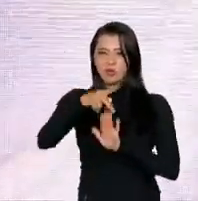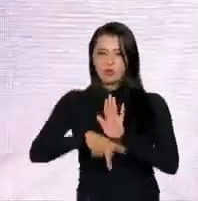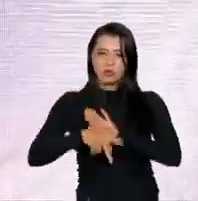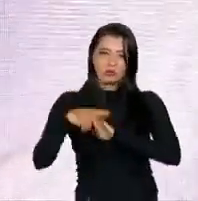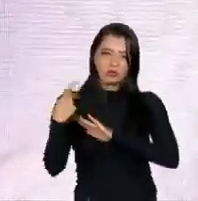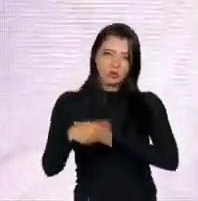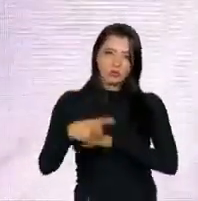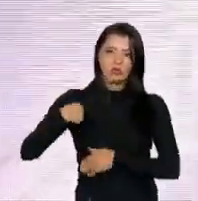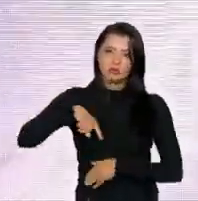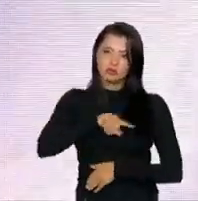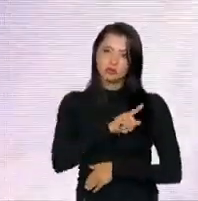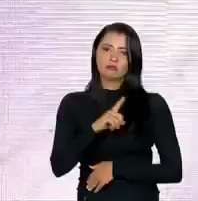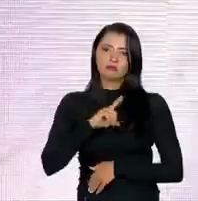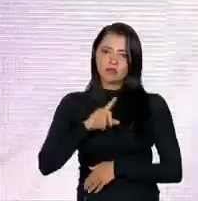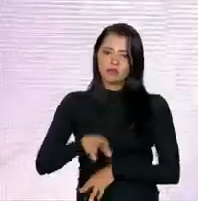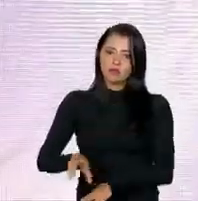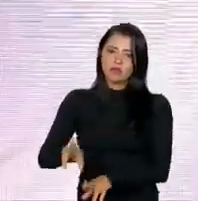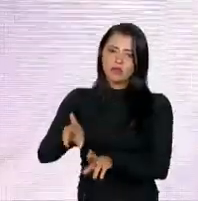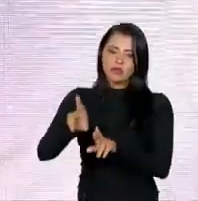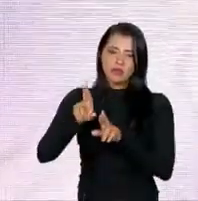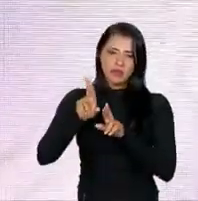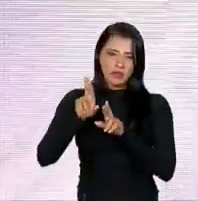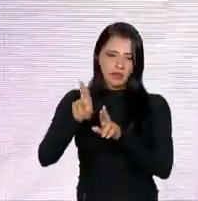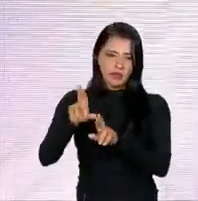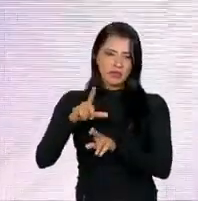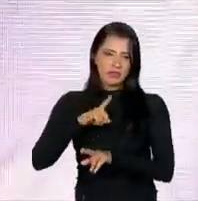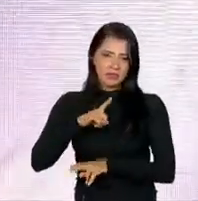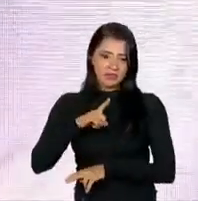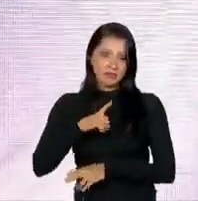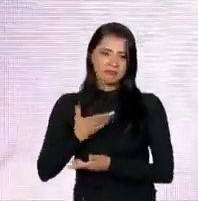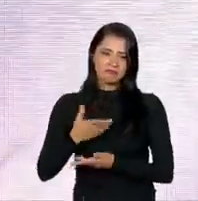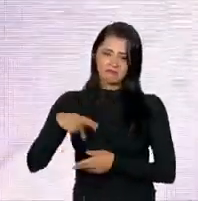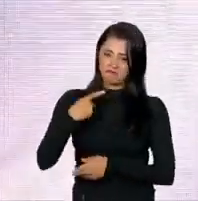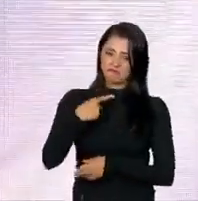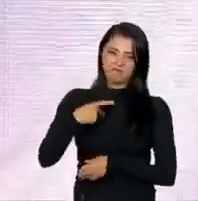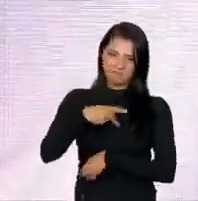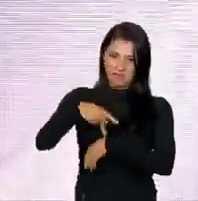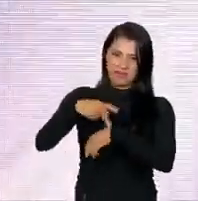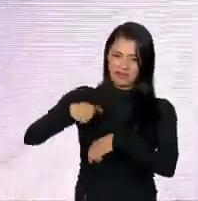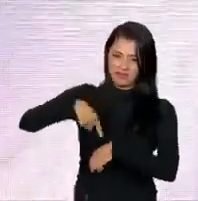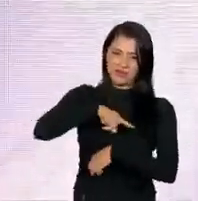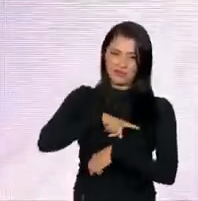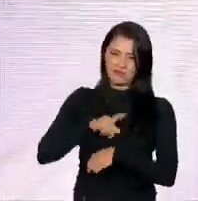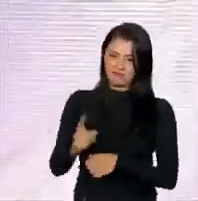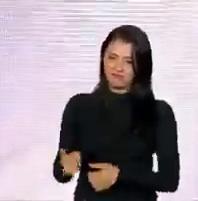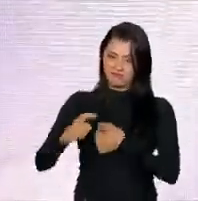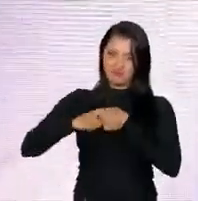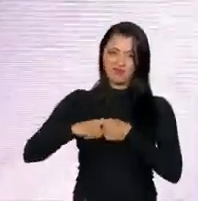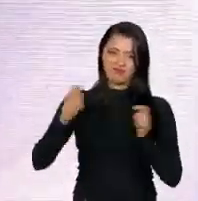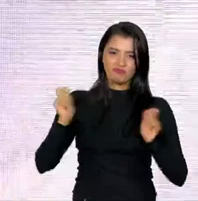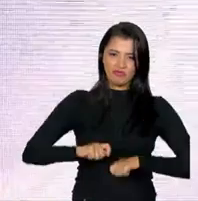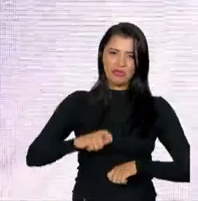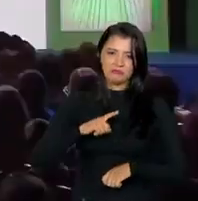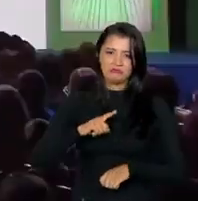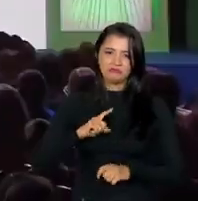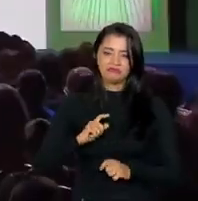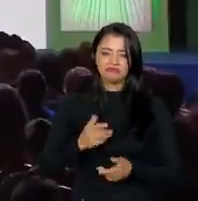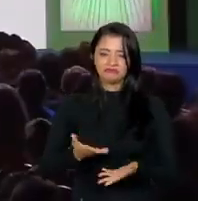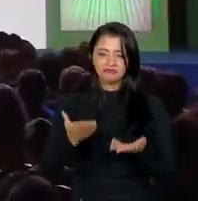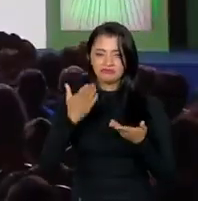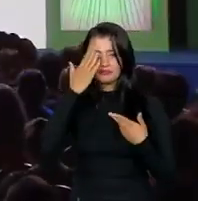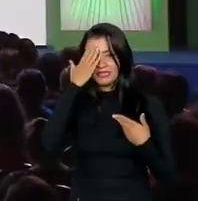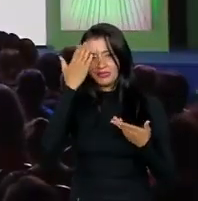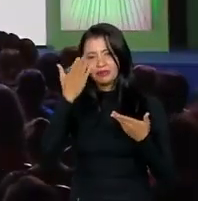país, a gente tem mais esperança de que o nosso país voltou e o nosso país tem jeito. Obrigada.